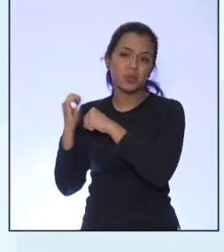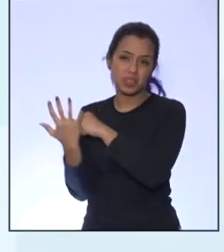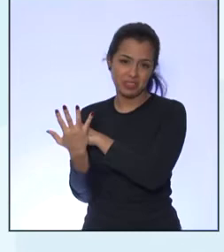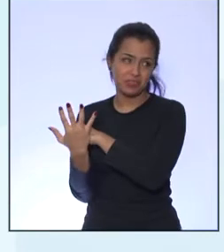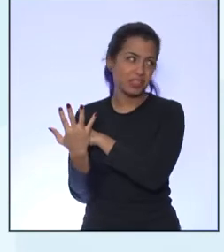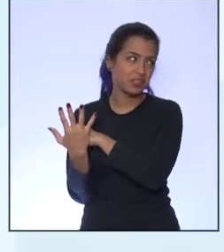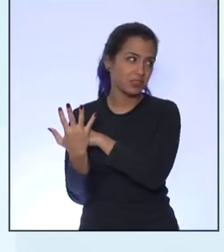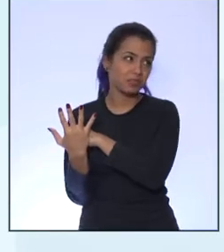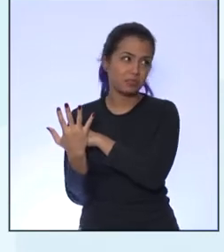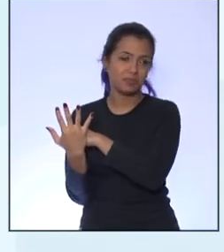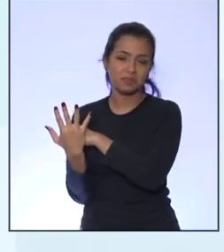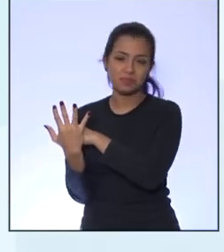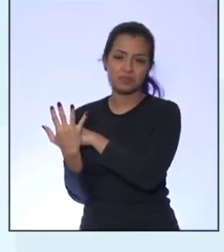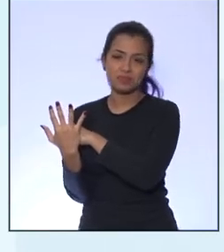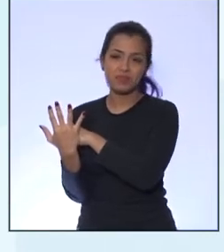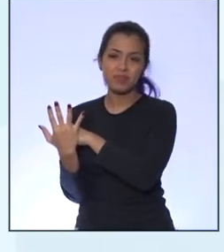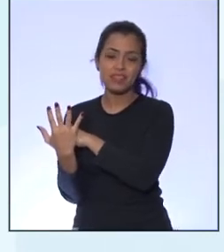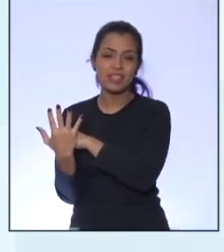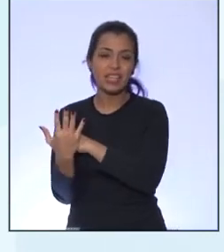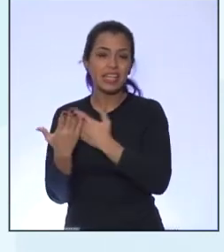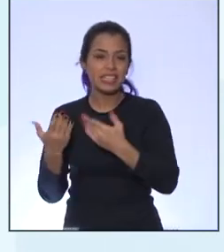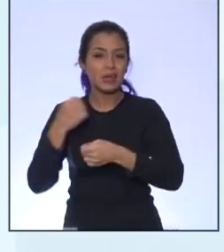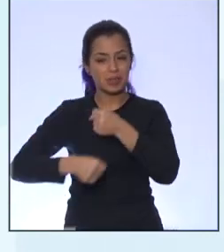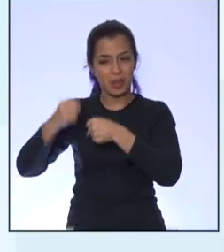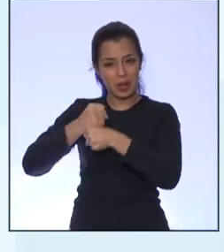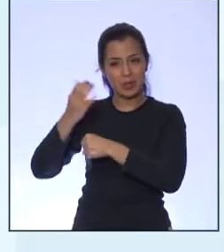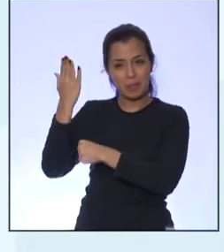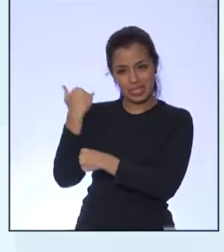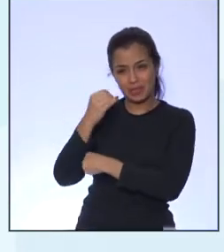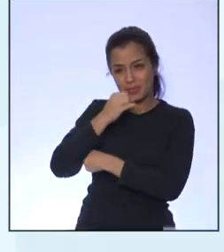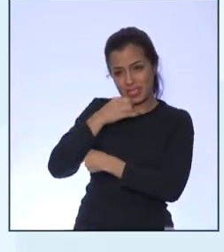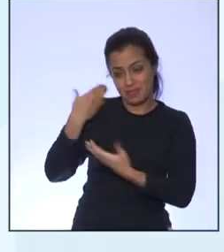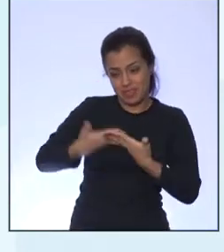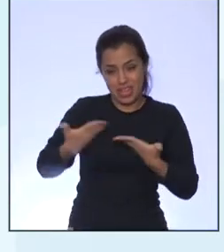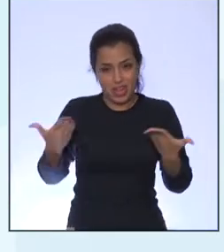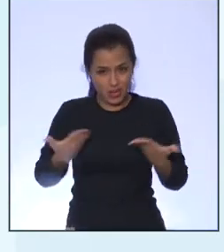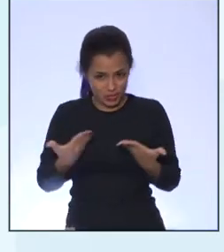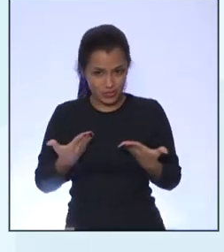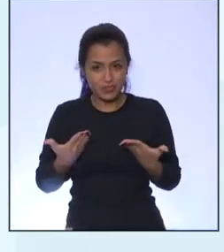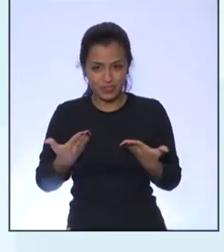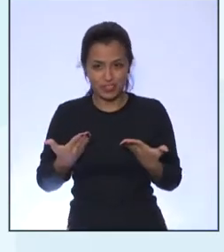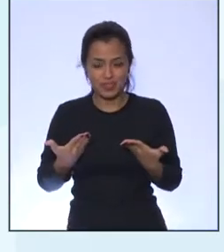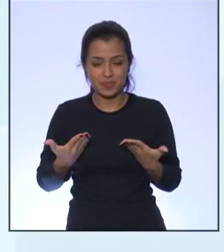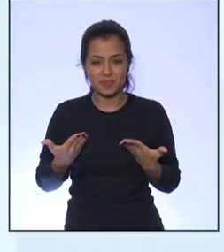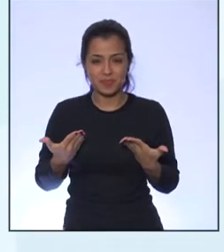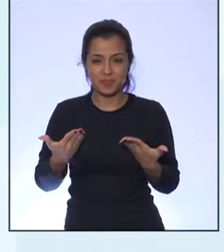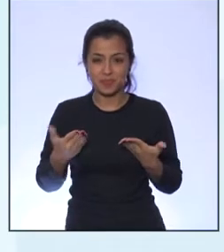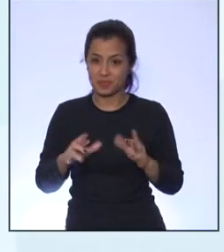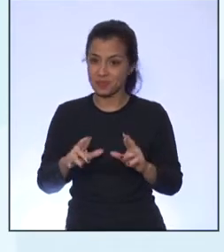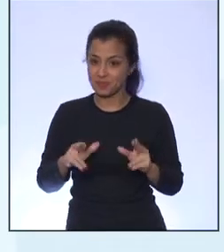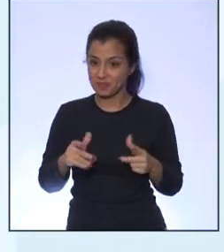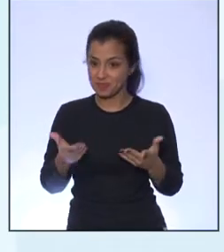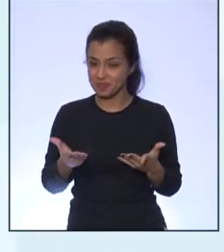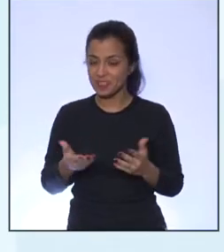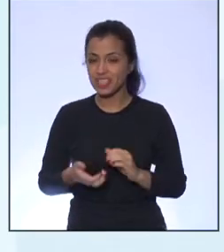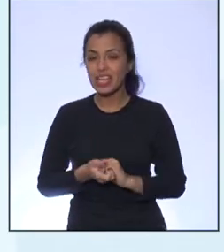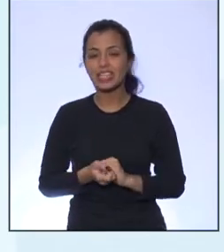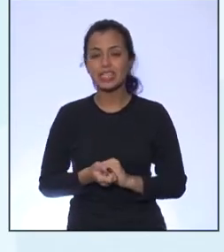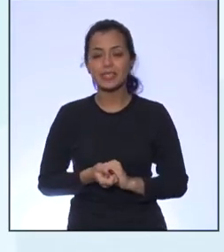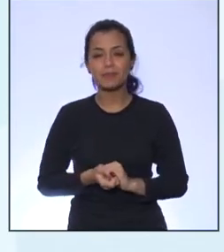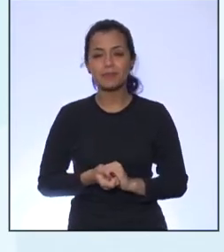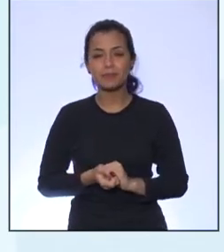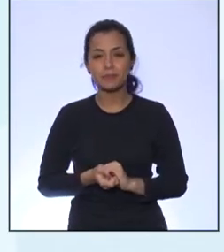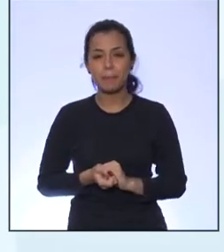antagonismo, né? Eu, quando fui relator ano passado da formação inicial docente, lá no Conselho Nacional